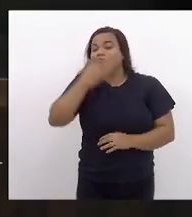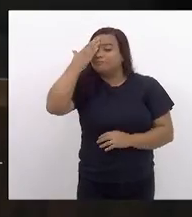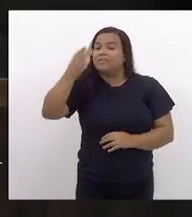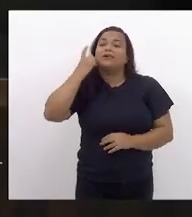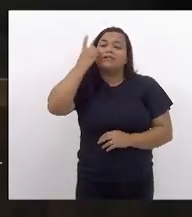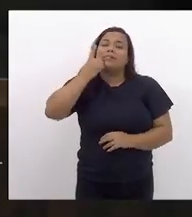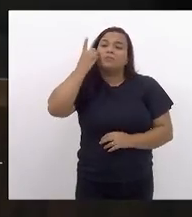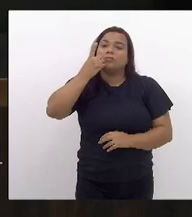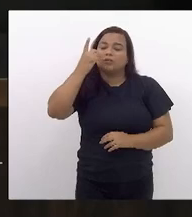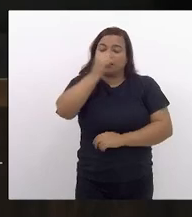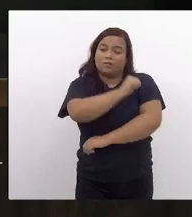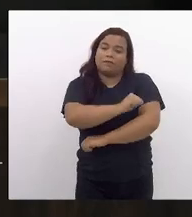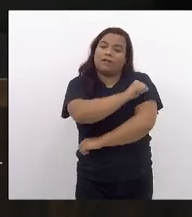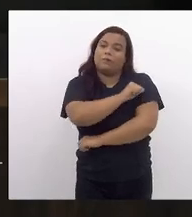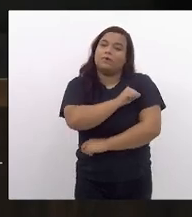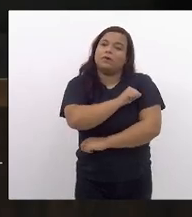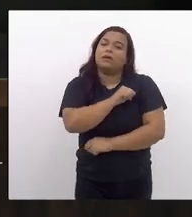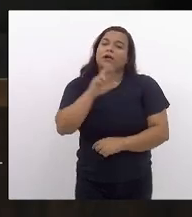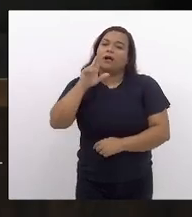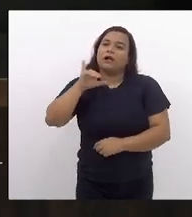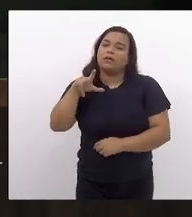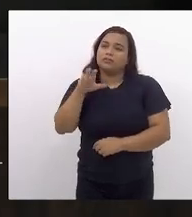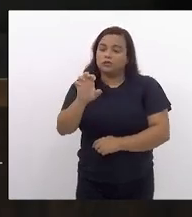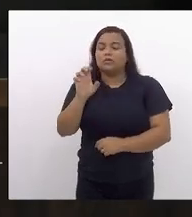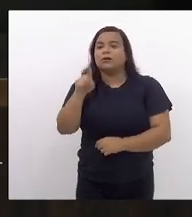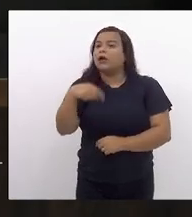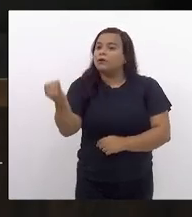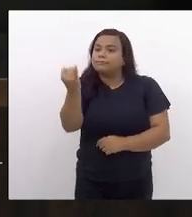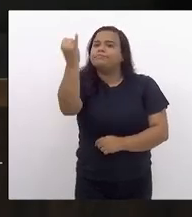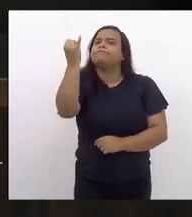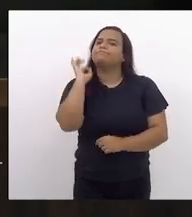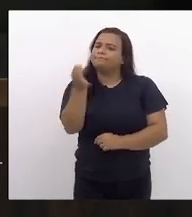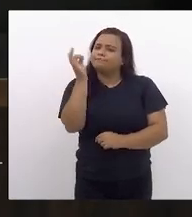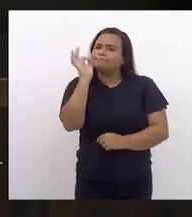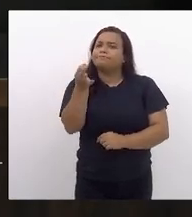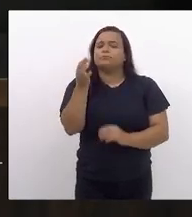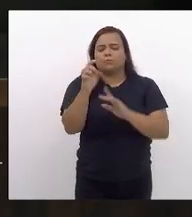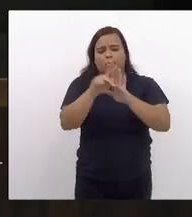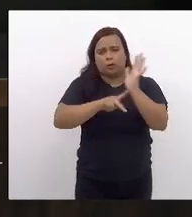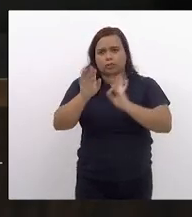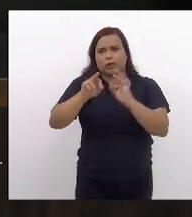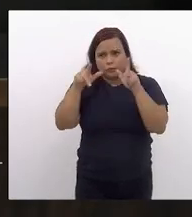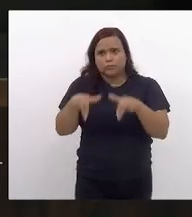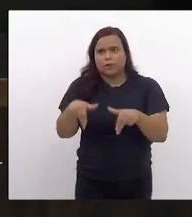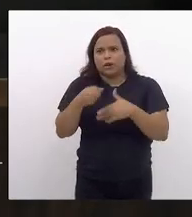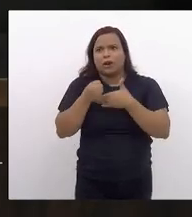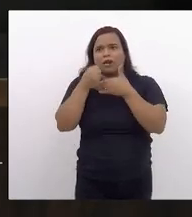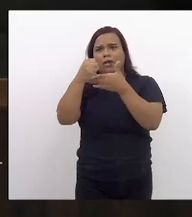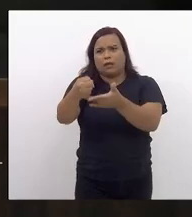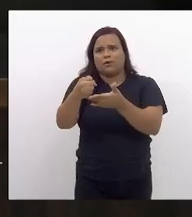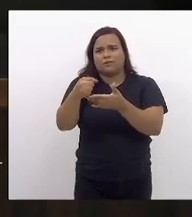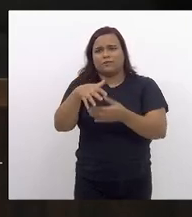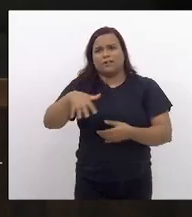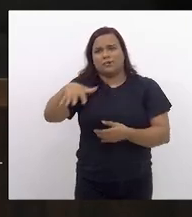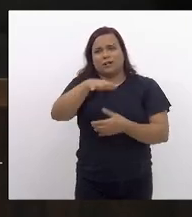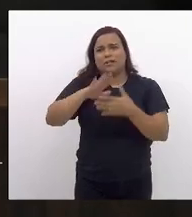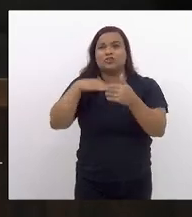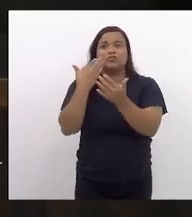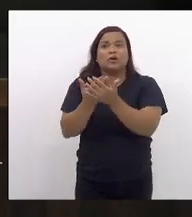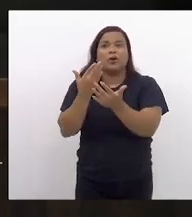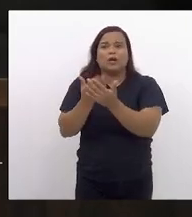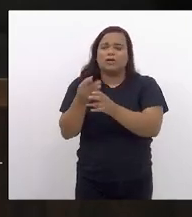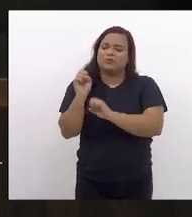deputada Efêmera Rejane. De fato, é de suma importância projetos como esse, onde leva para o âmbito escolar